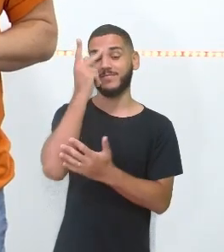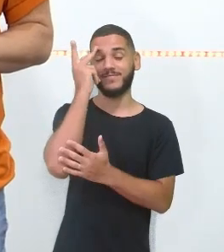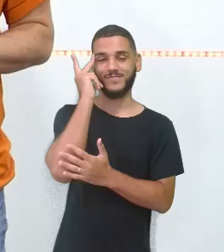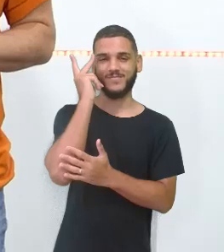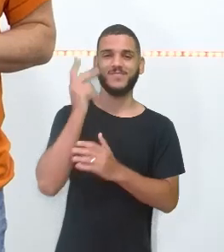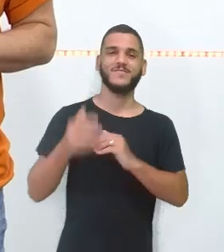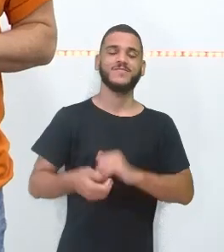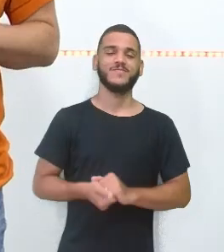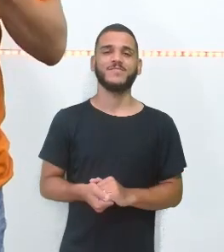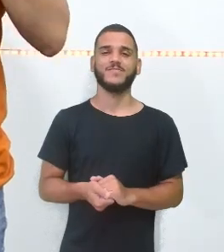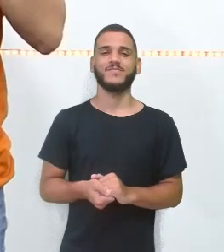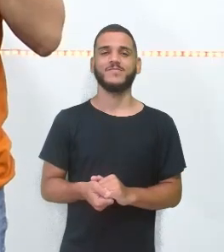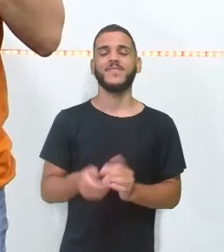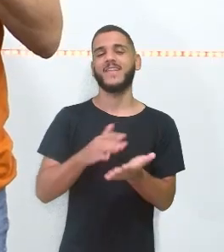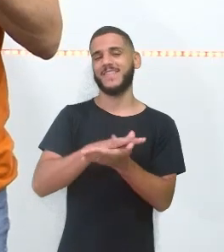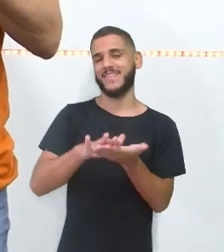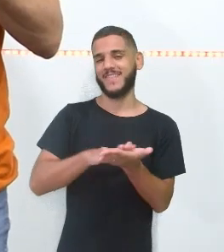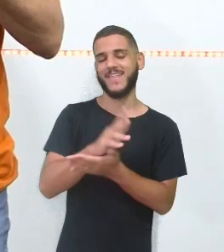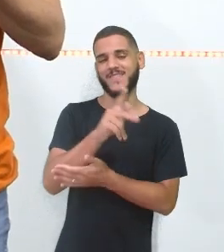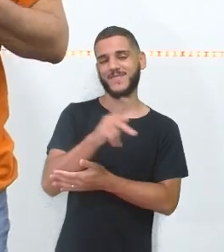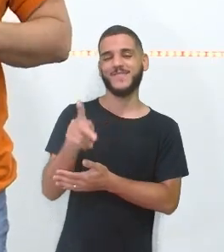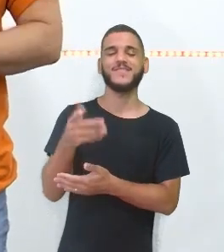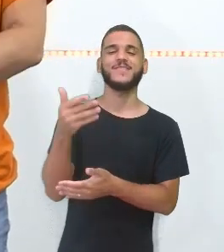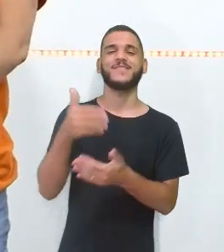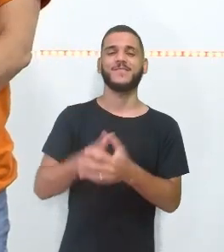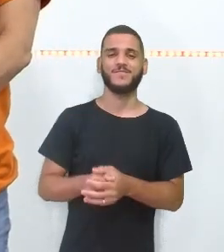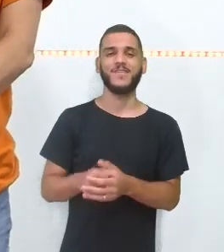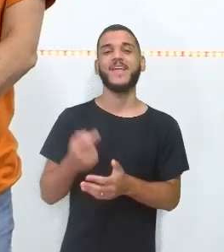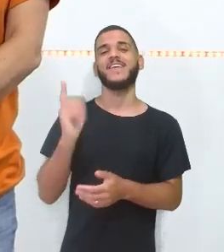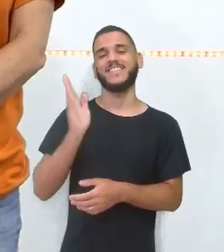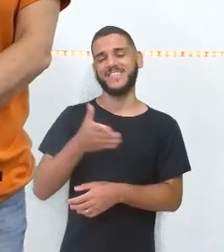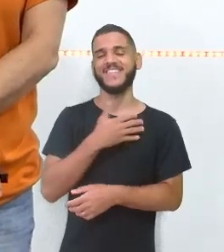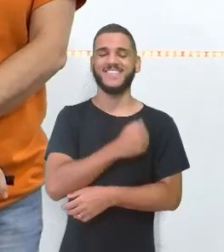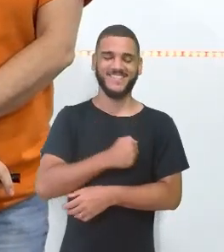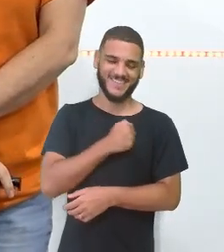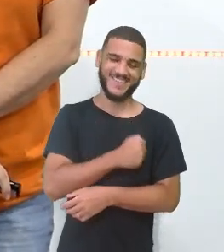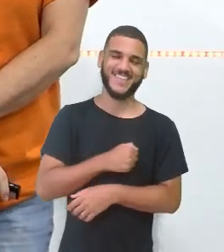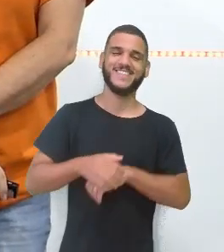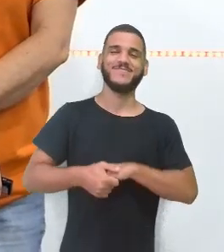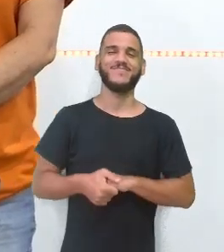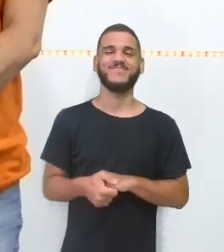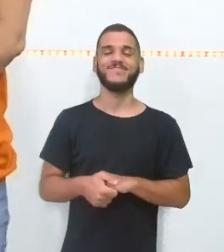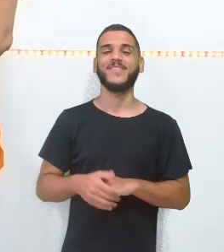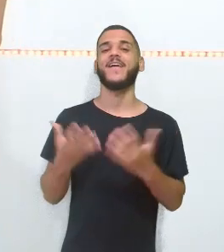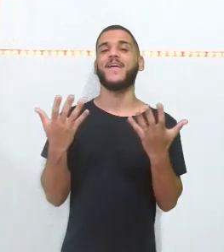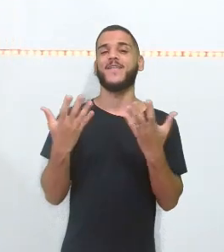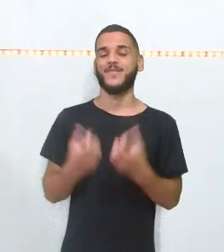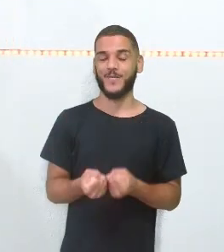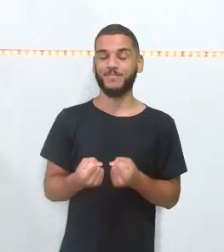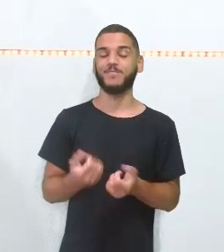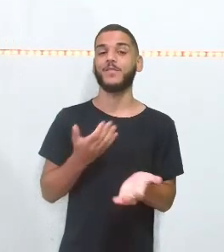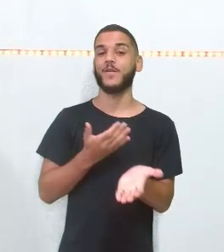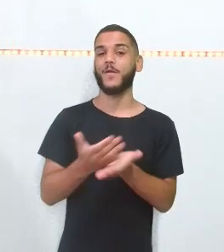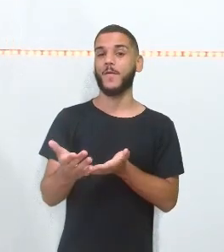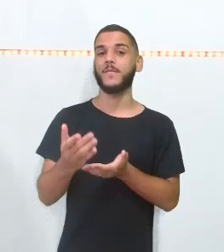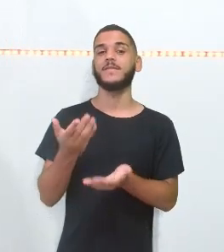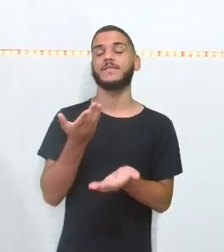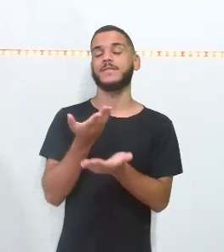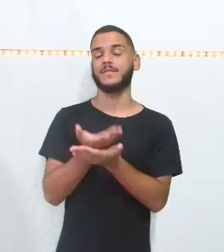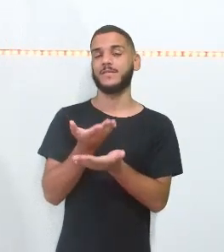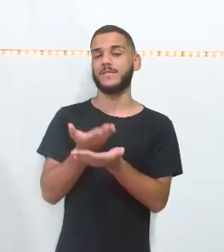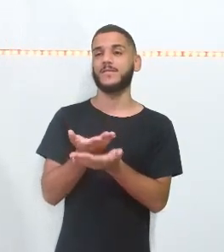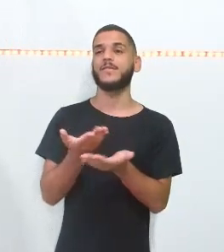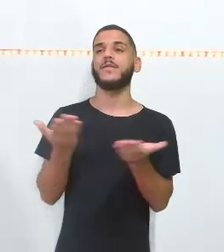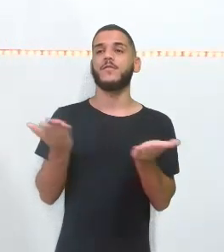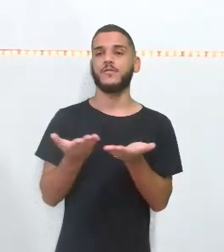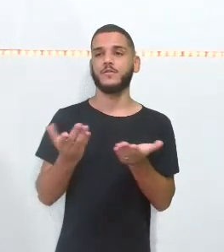o Clisman. Clisman, muito obrigada pela participação. Já estava com saudade, viu? Mas vamos lá, vamos começar o nosso assunto de hoje. A gente vai,